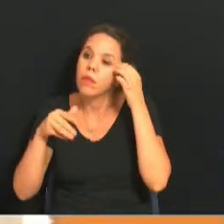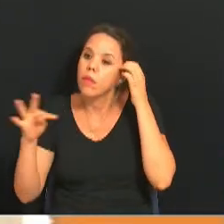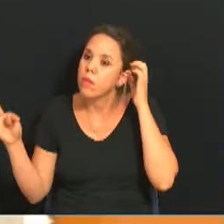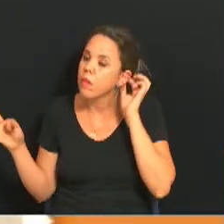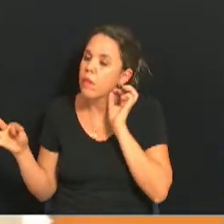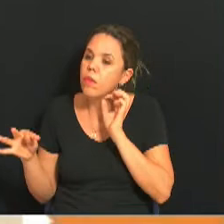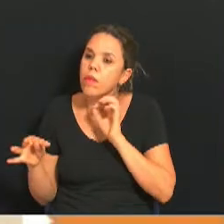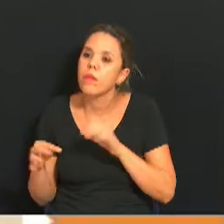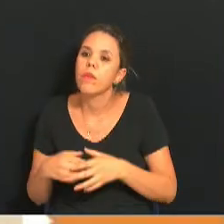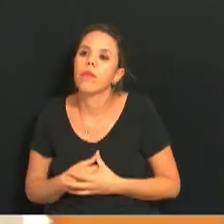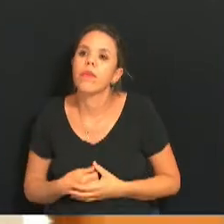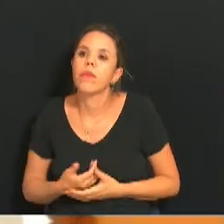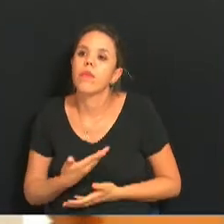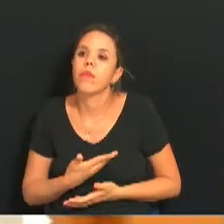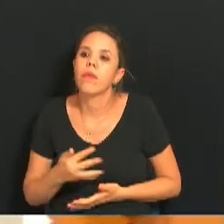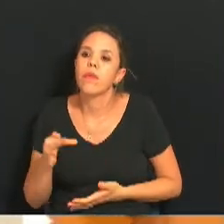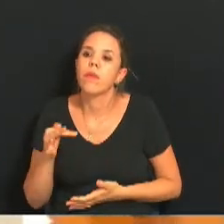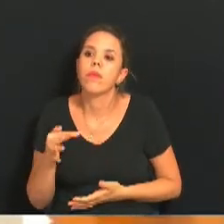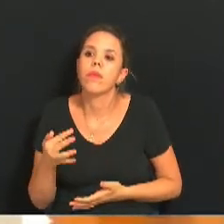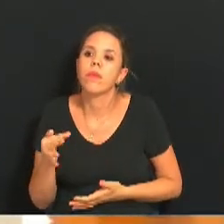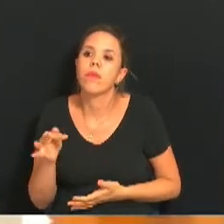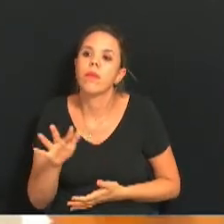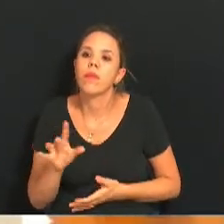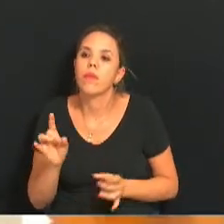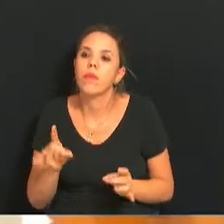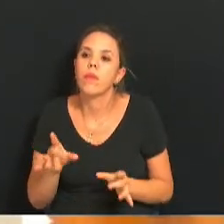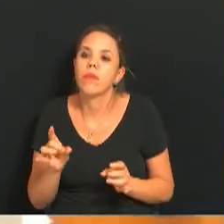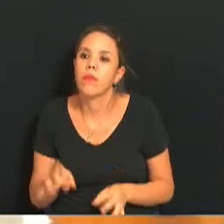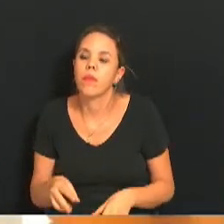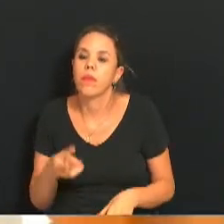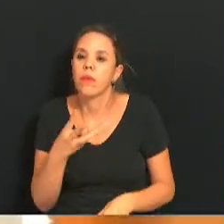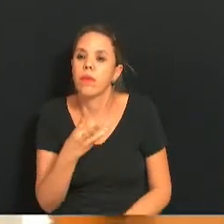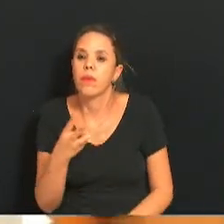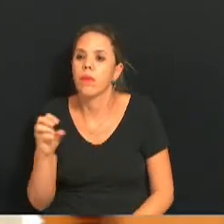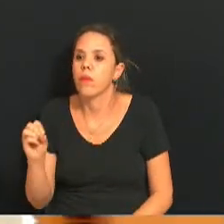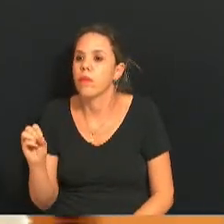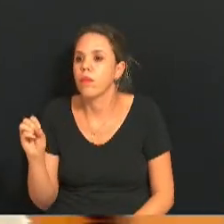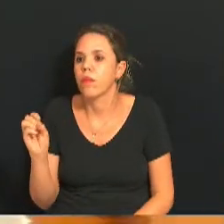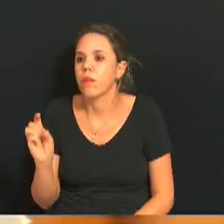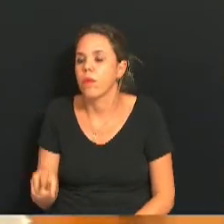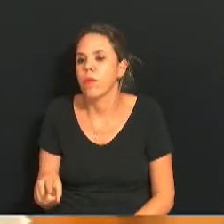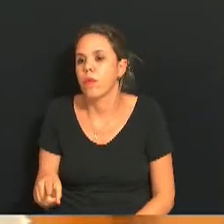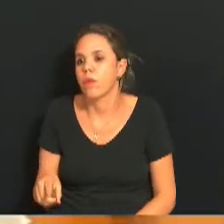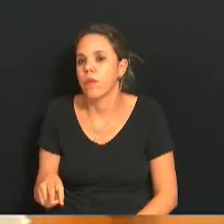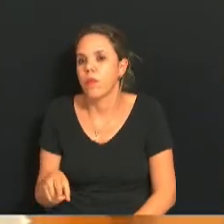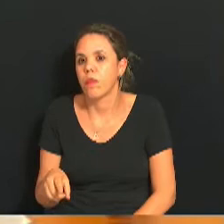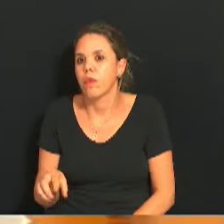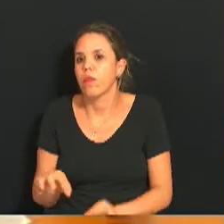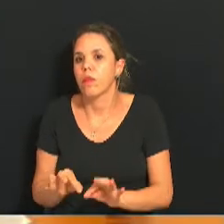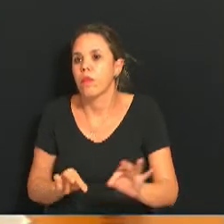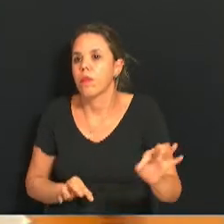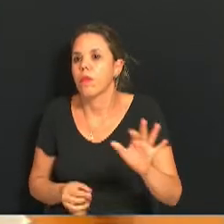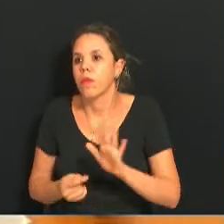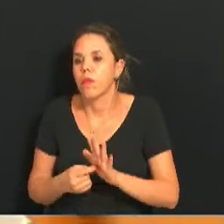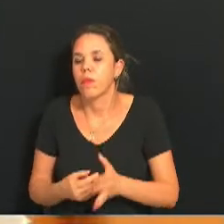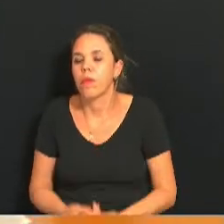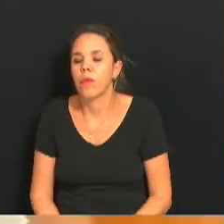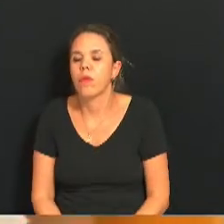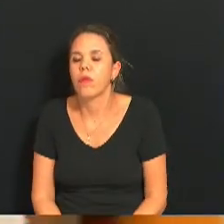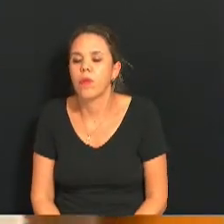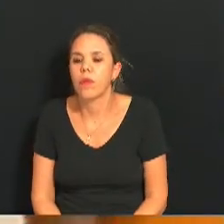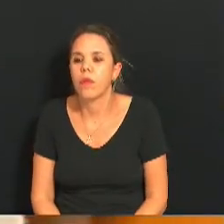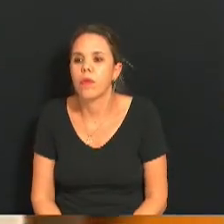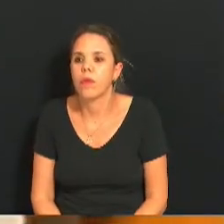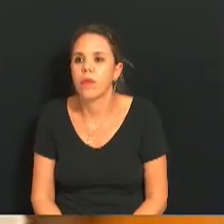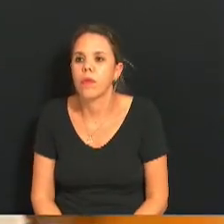a união só Tá pretendendo vender cerca de 30 a 40 mil metros é para ser apresentado aqui